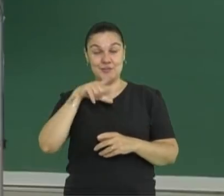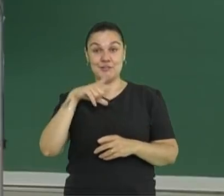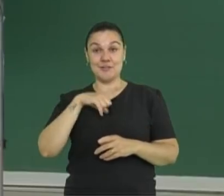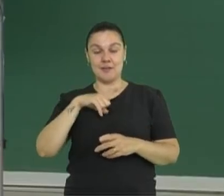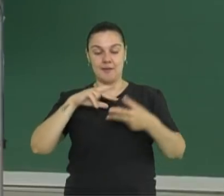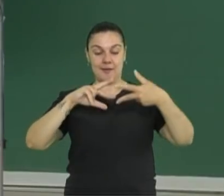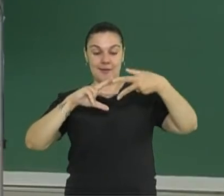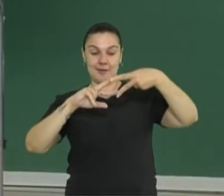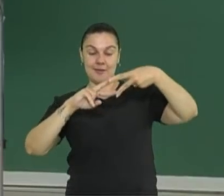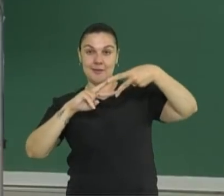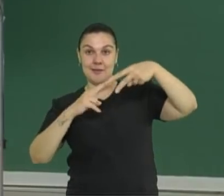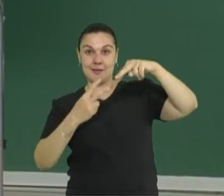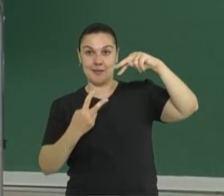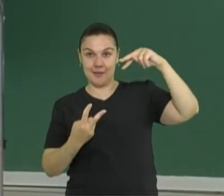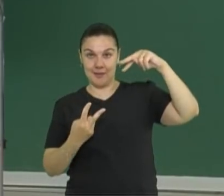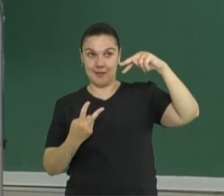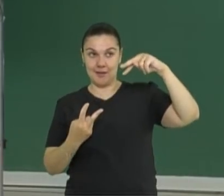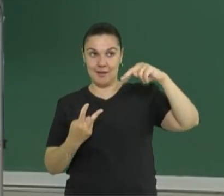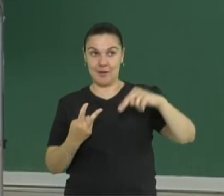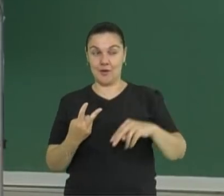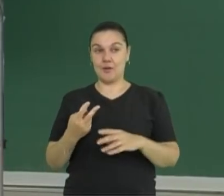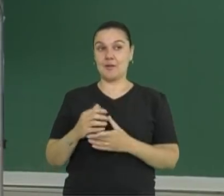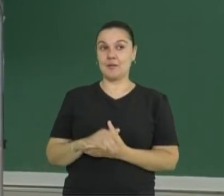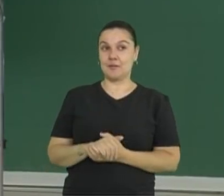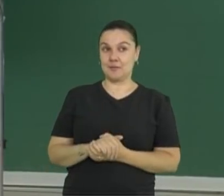o DNA, ácido